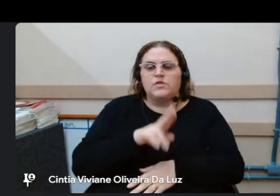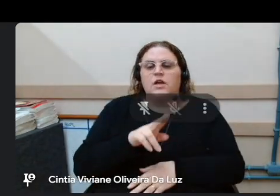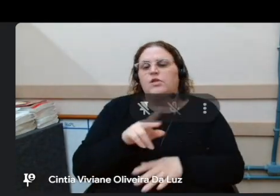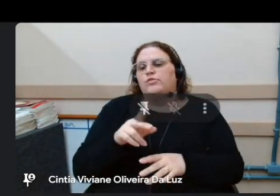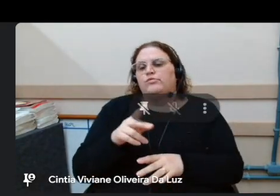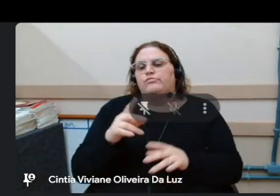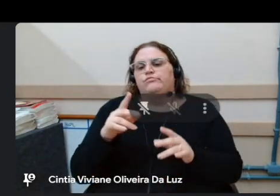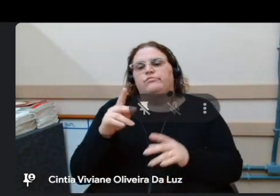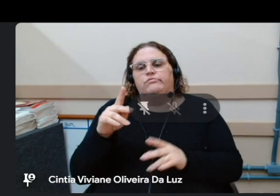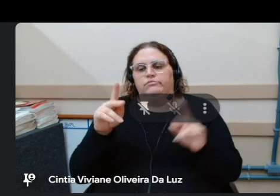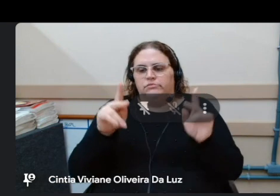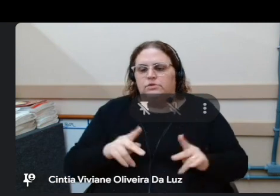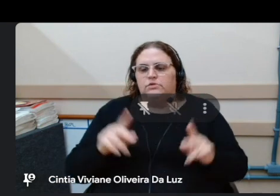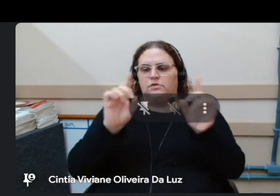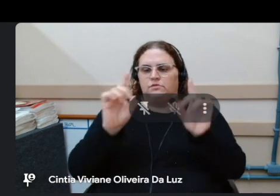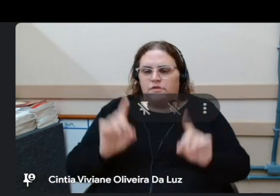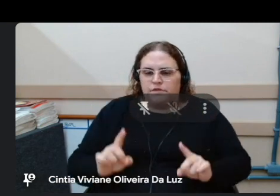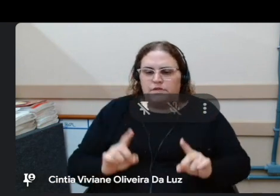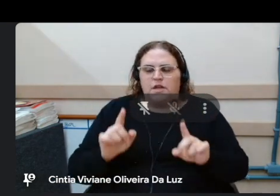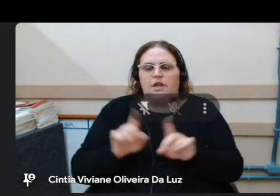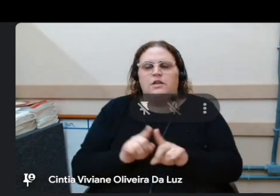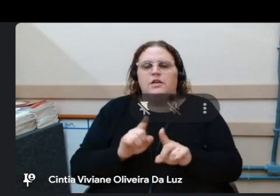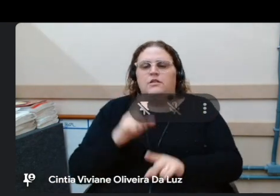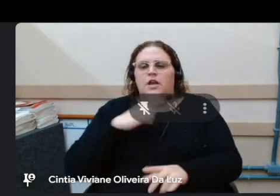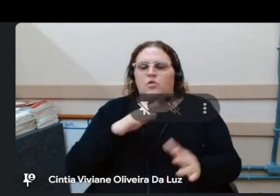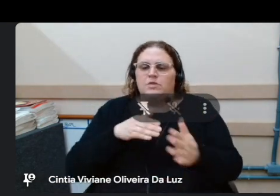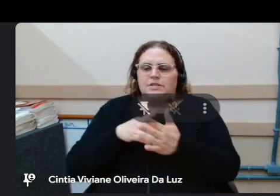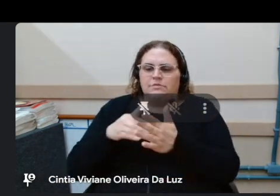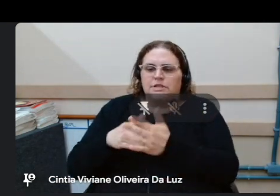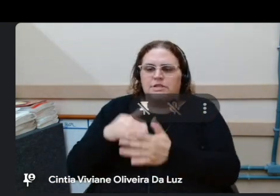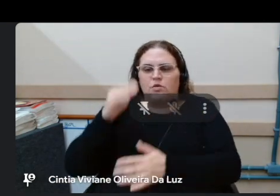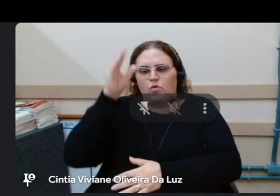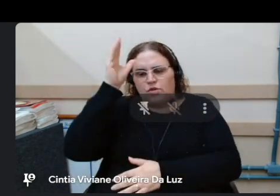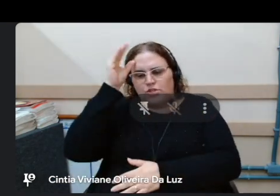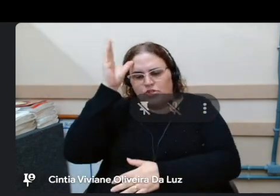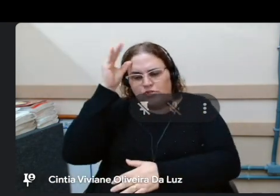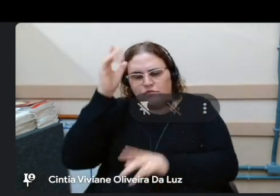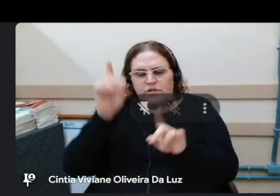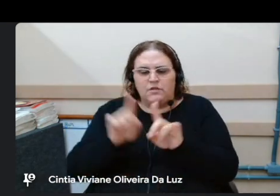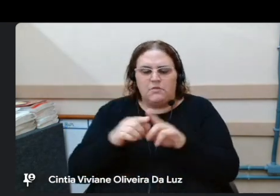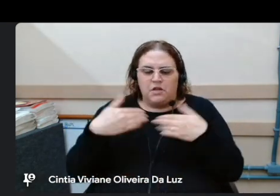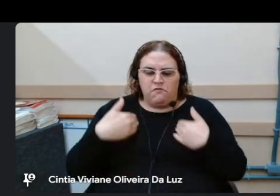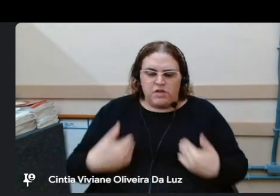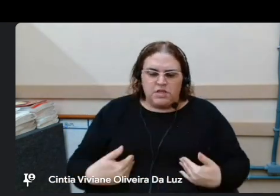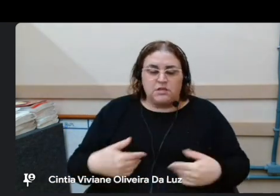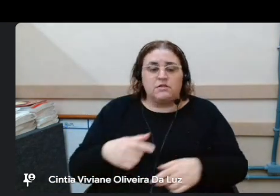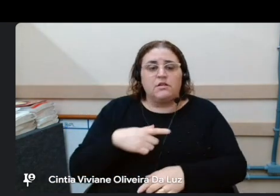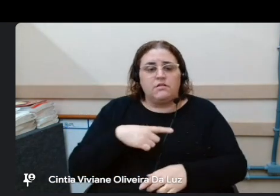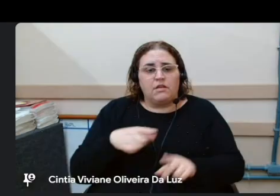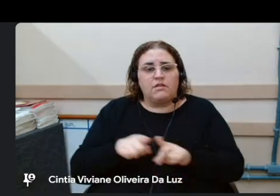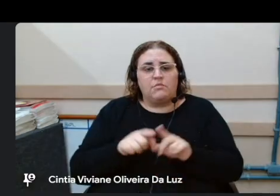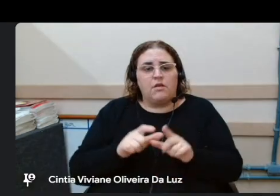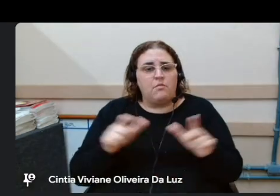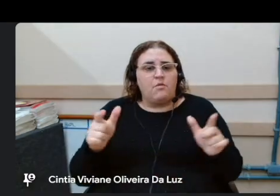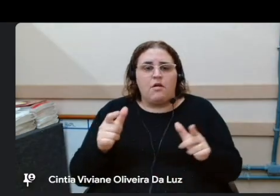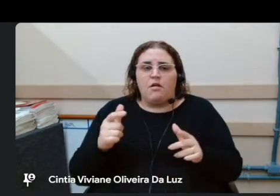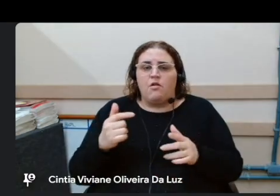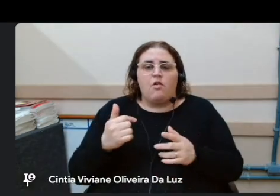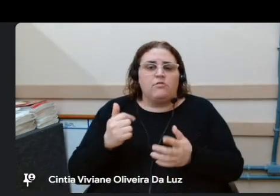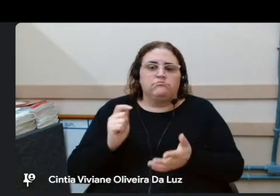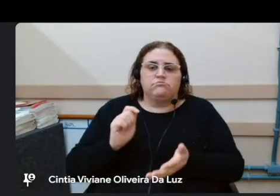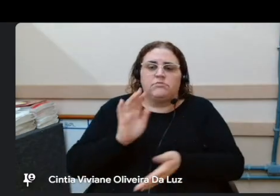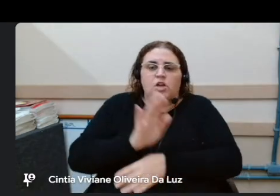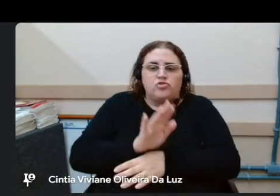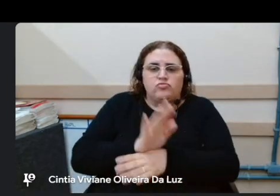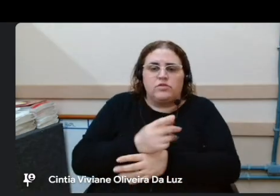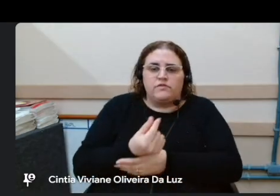inclusivo com pcds né com pessoas com limitações cognitivas e físicas e que tem um dos maiores